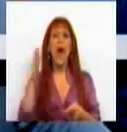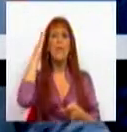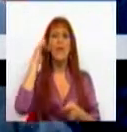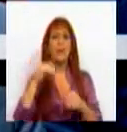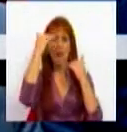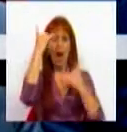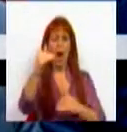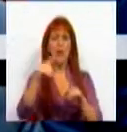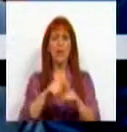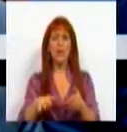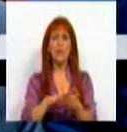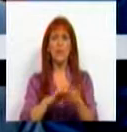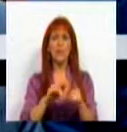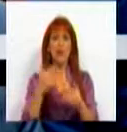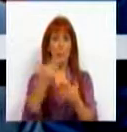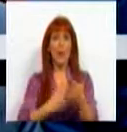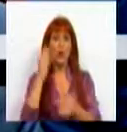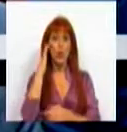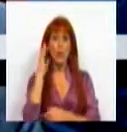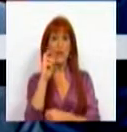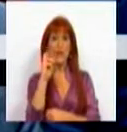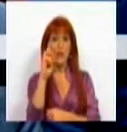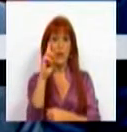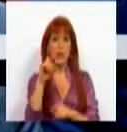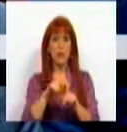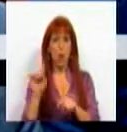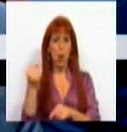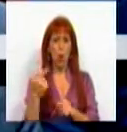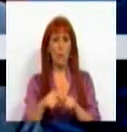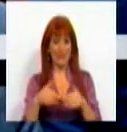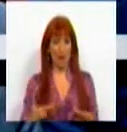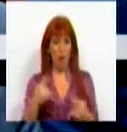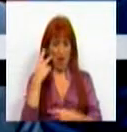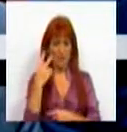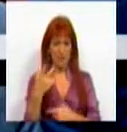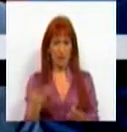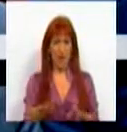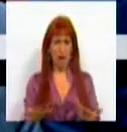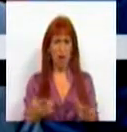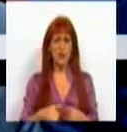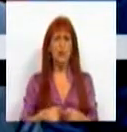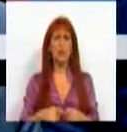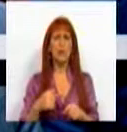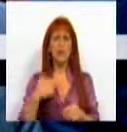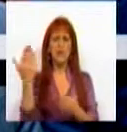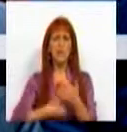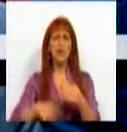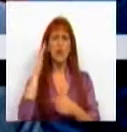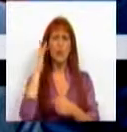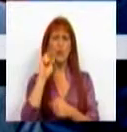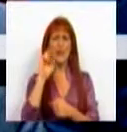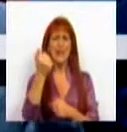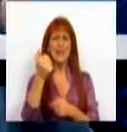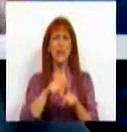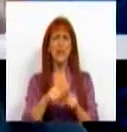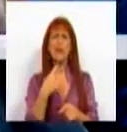do plafonamento na página 36, era o que estaríamos a assistir neste momento, e temos na página